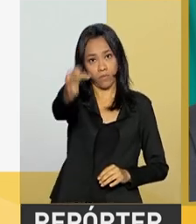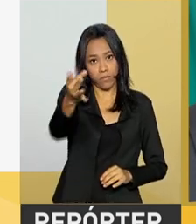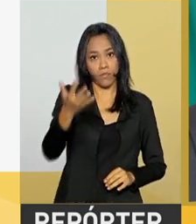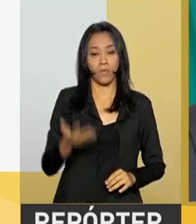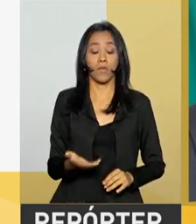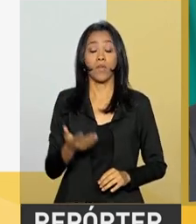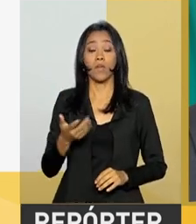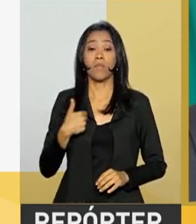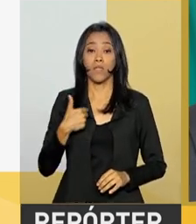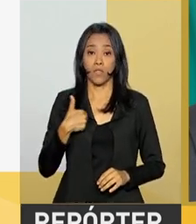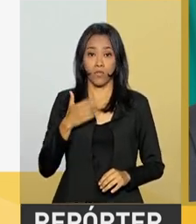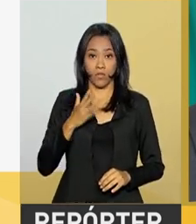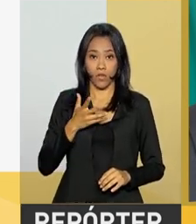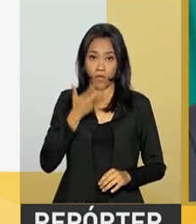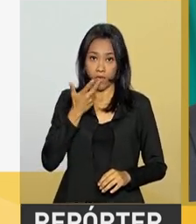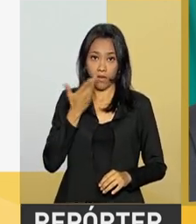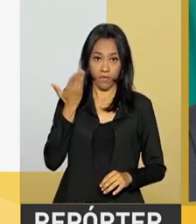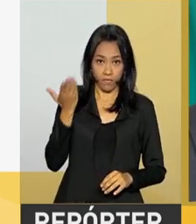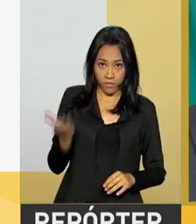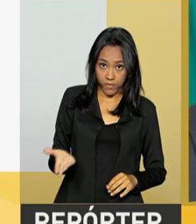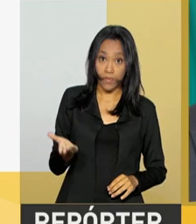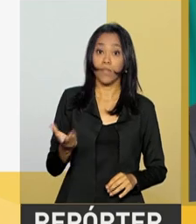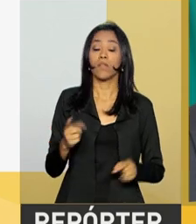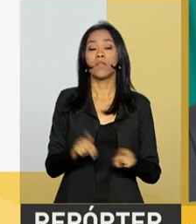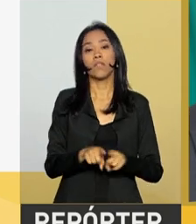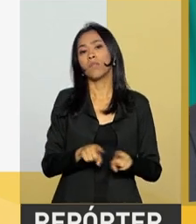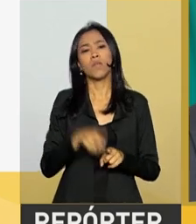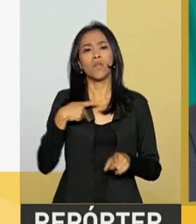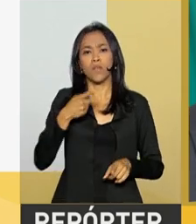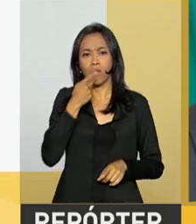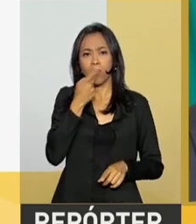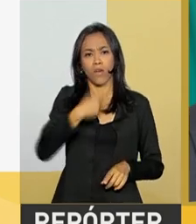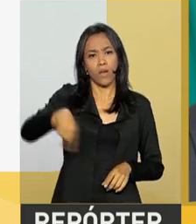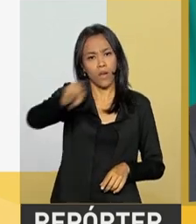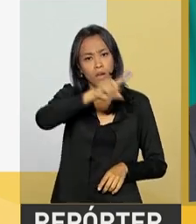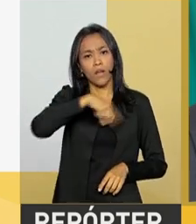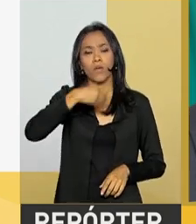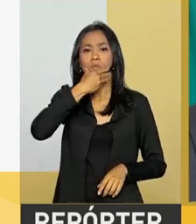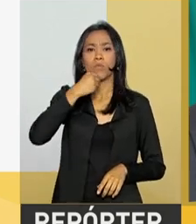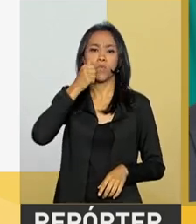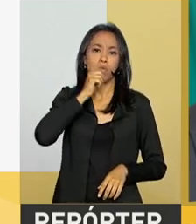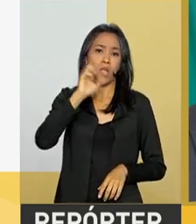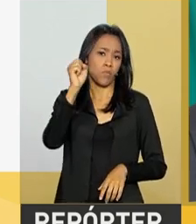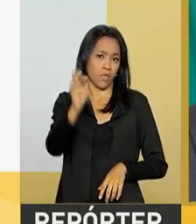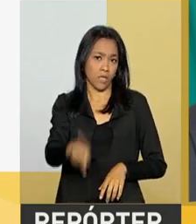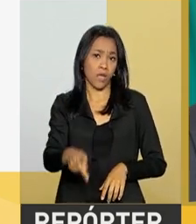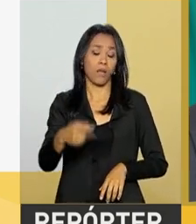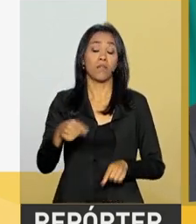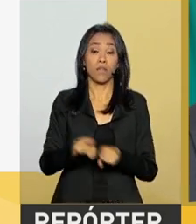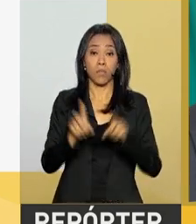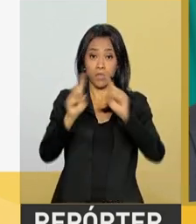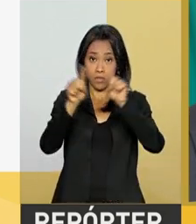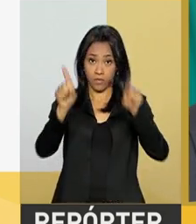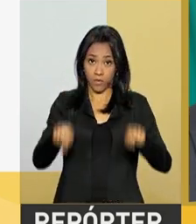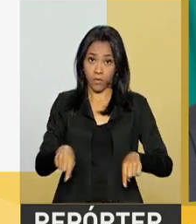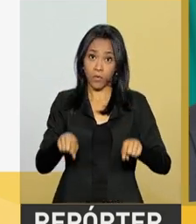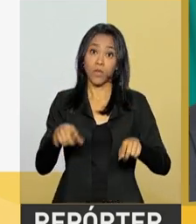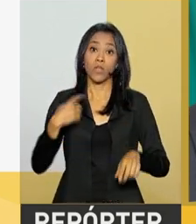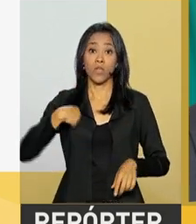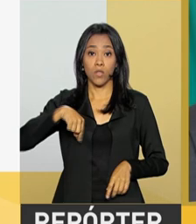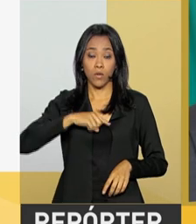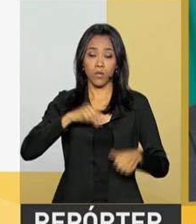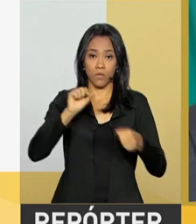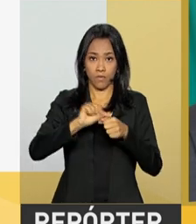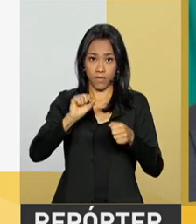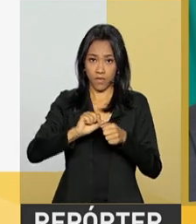especialmente, eu dizia a você, e me dirijo especialmente aos aposentados, aposentadas, aos servidores públicos, né? Que nós estamos fazendo uma